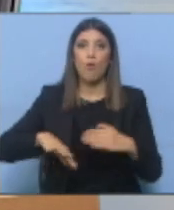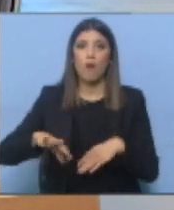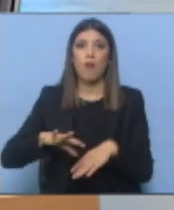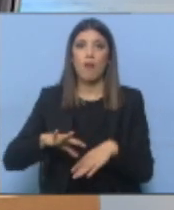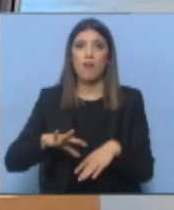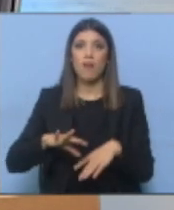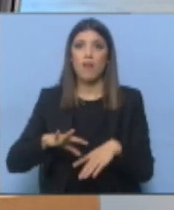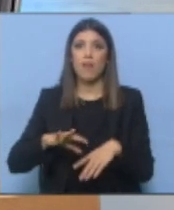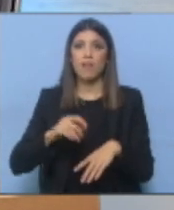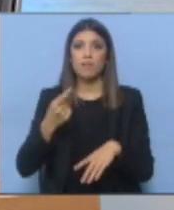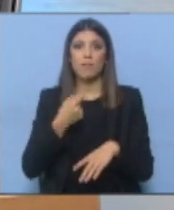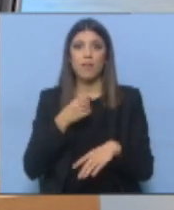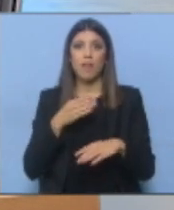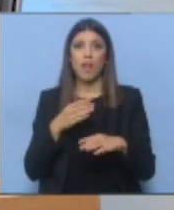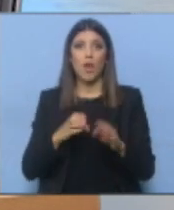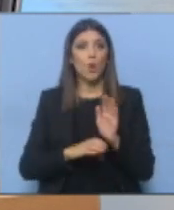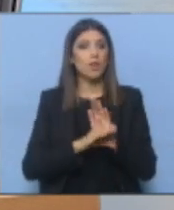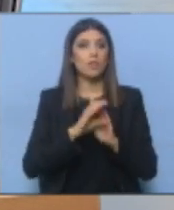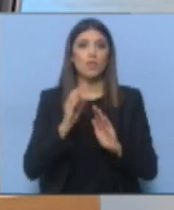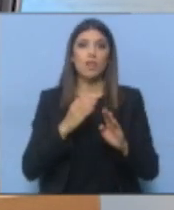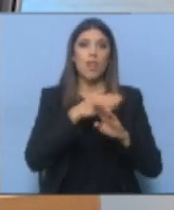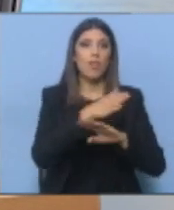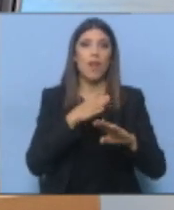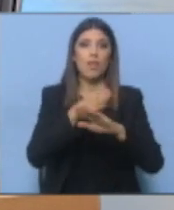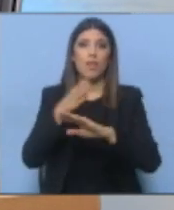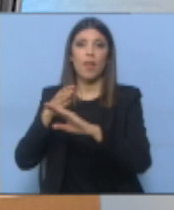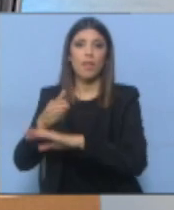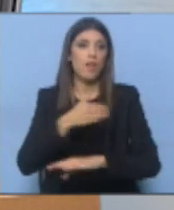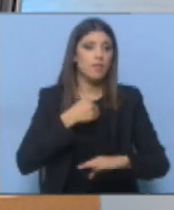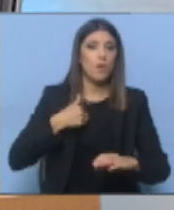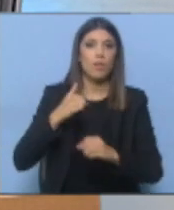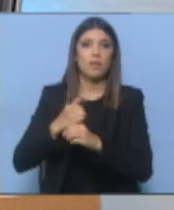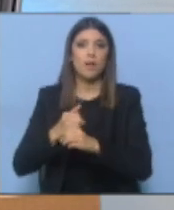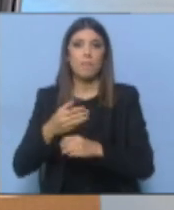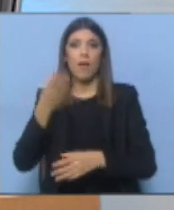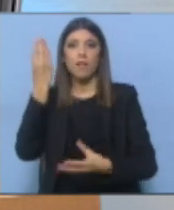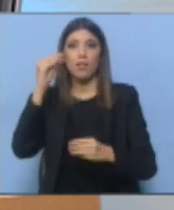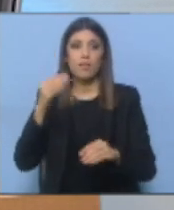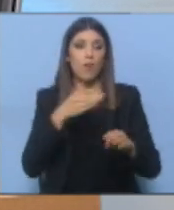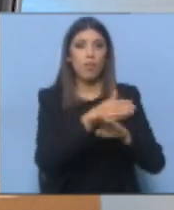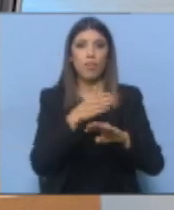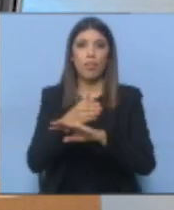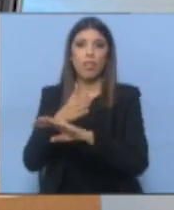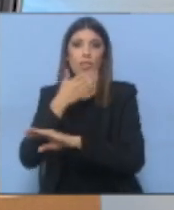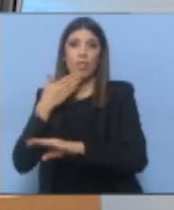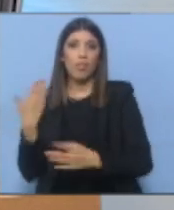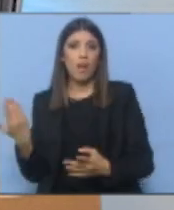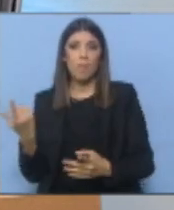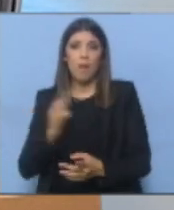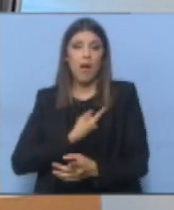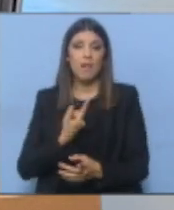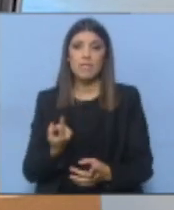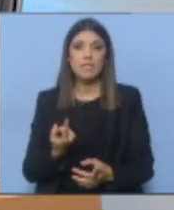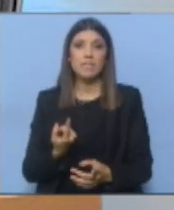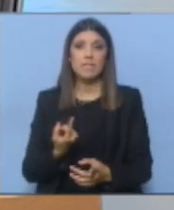pessoas devem ter condições para aceder a esses bens e a esses serviços. E daí